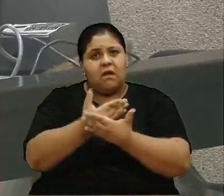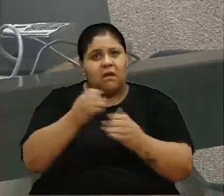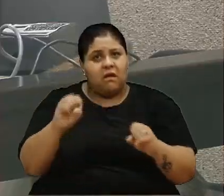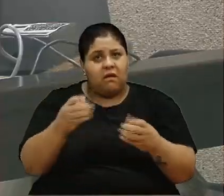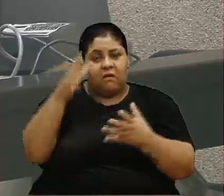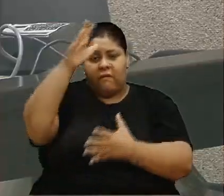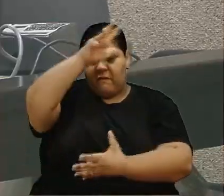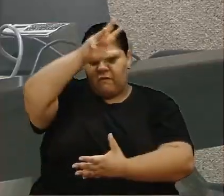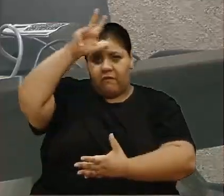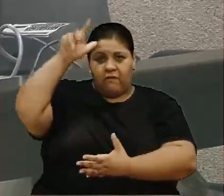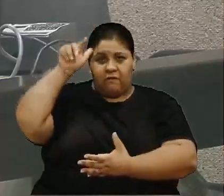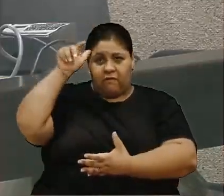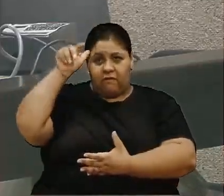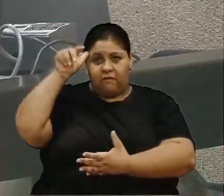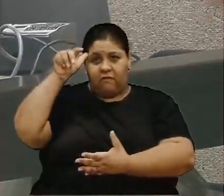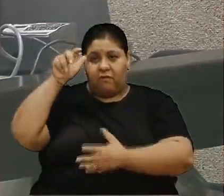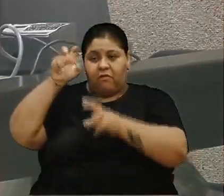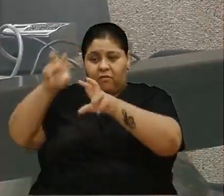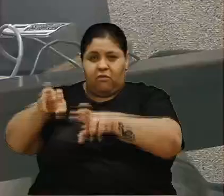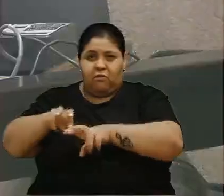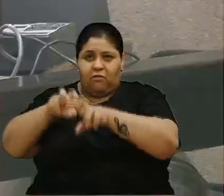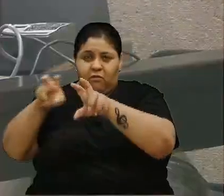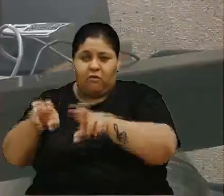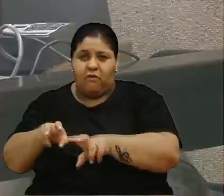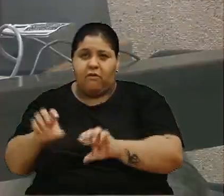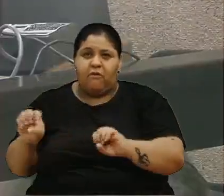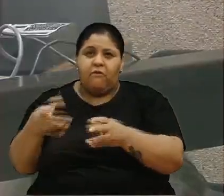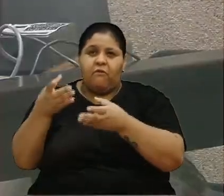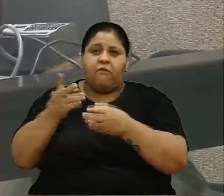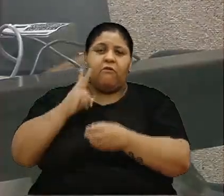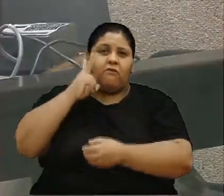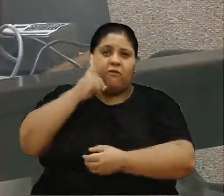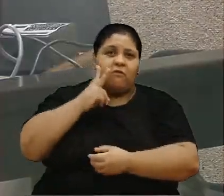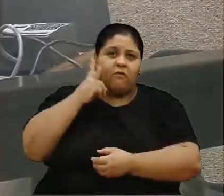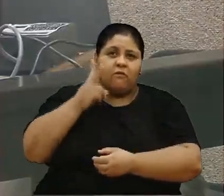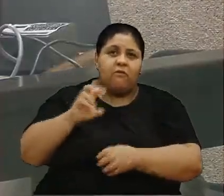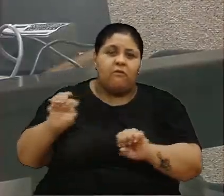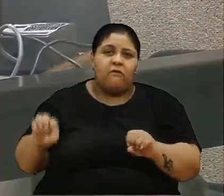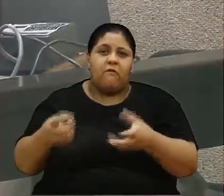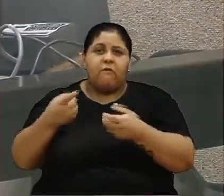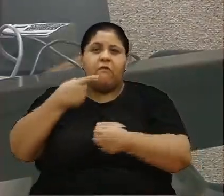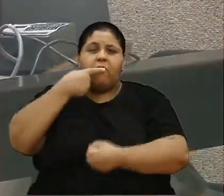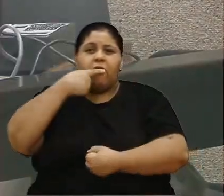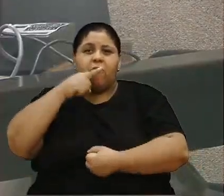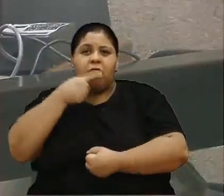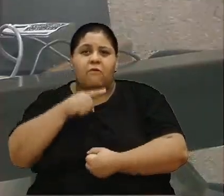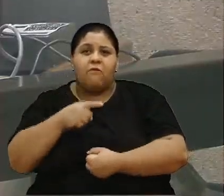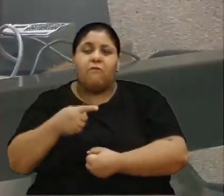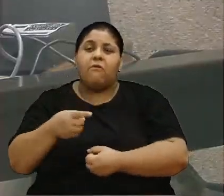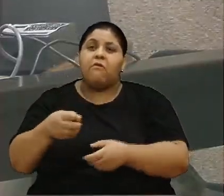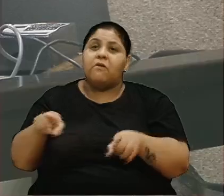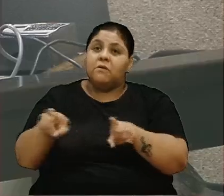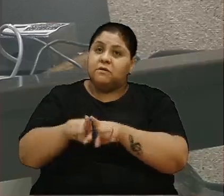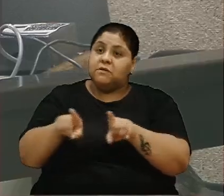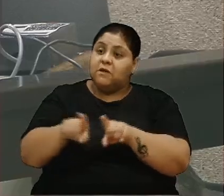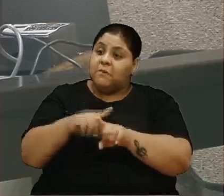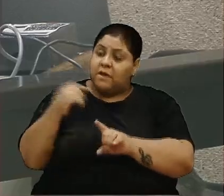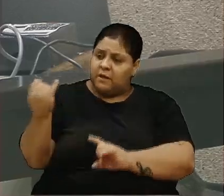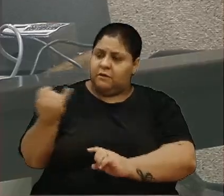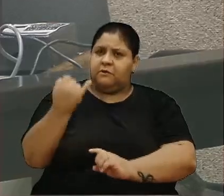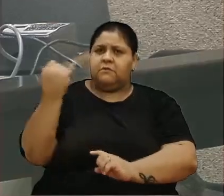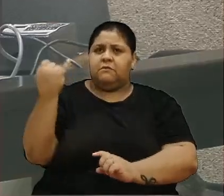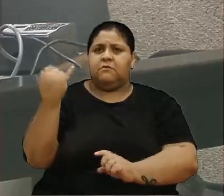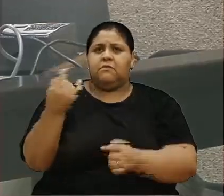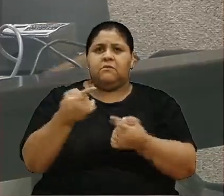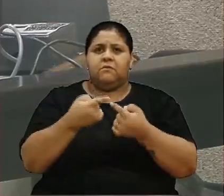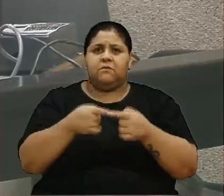município tem, até mesmo no seu interior, como a festa do Vinho Novo, a festa do Pinhão de Vila Seca, a festa do agricultor, também são de real importância, mas